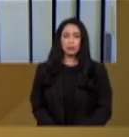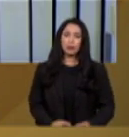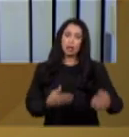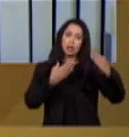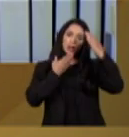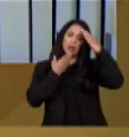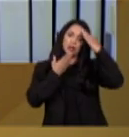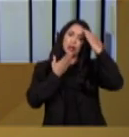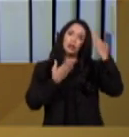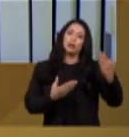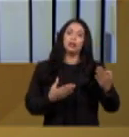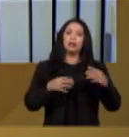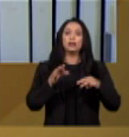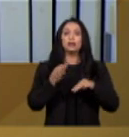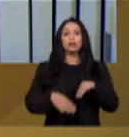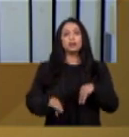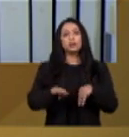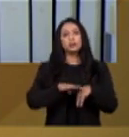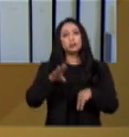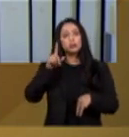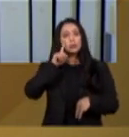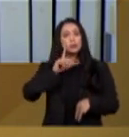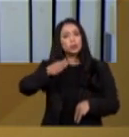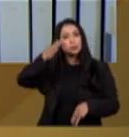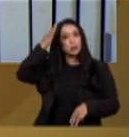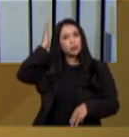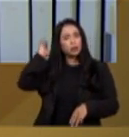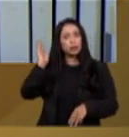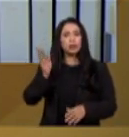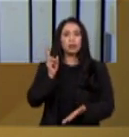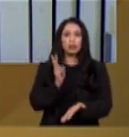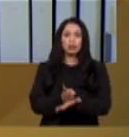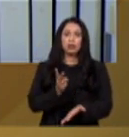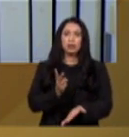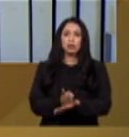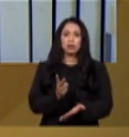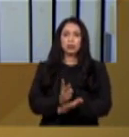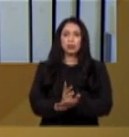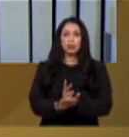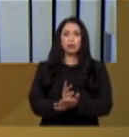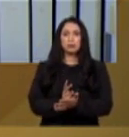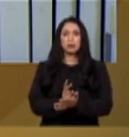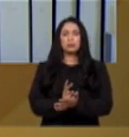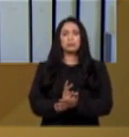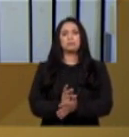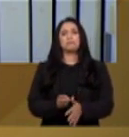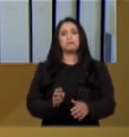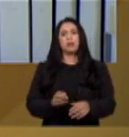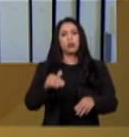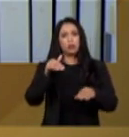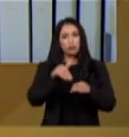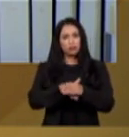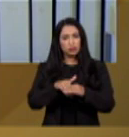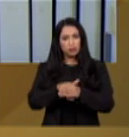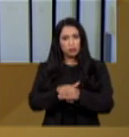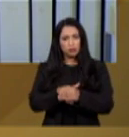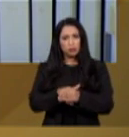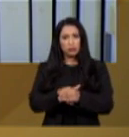Agradeço ao ministro Marco Aurélio. Ministro Marco Aurélio, sempre com a sua invejável capacidade, profere um voto